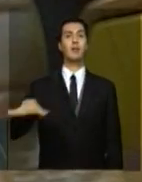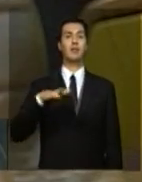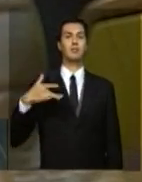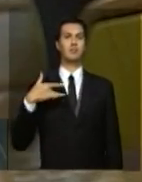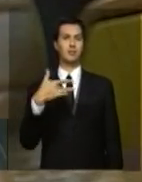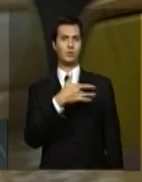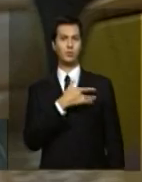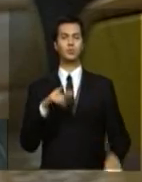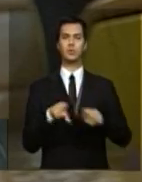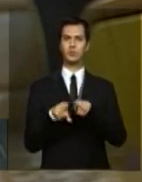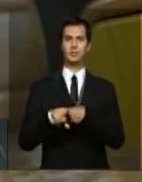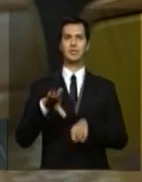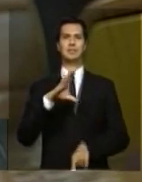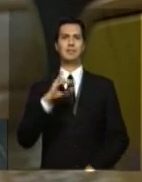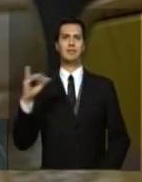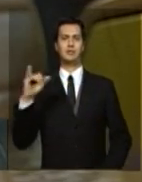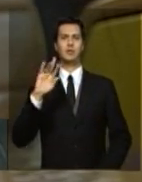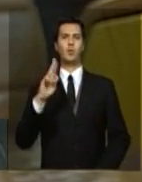ciências